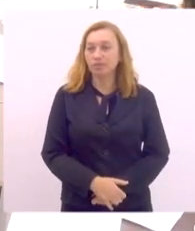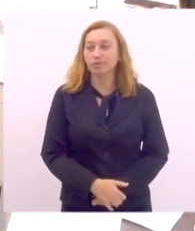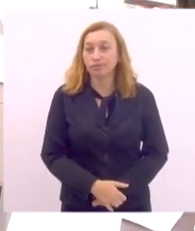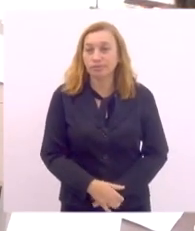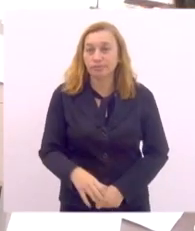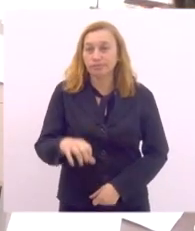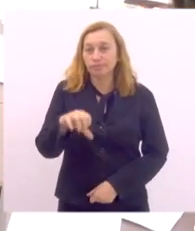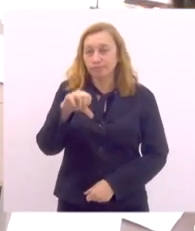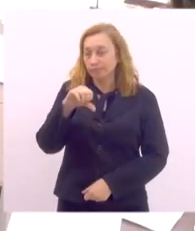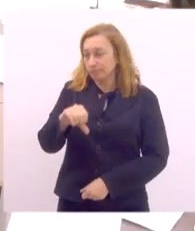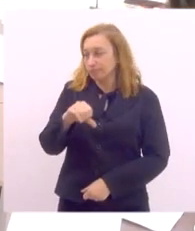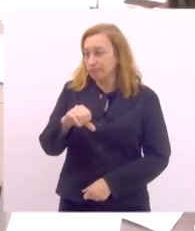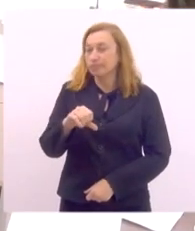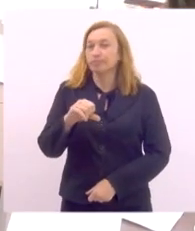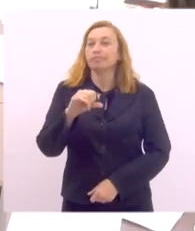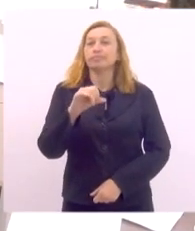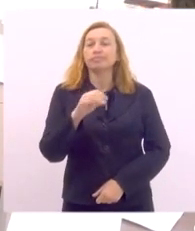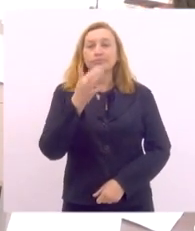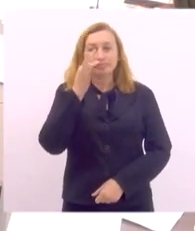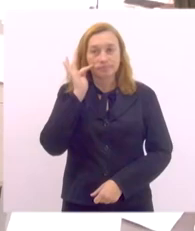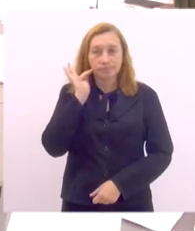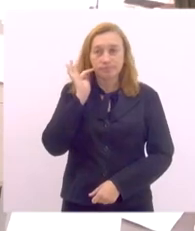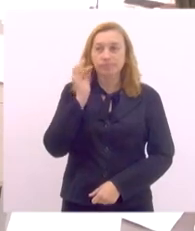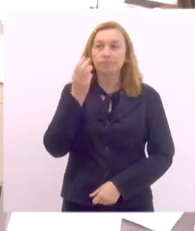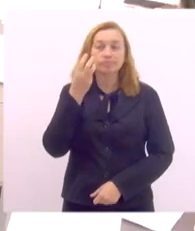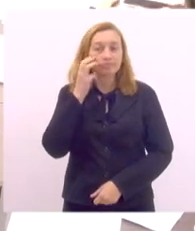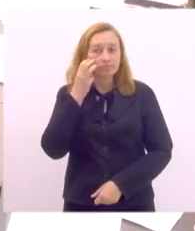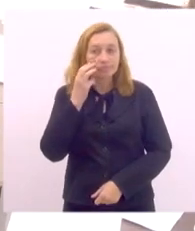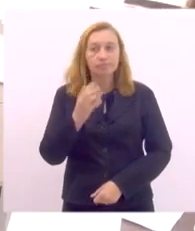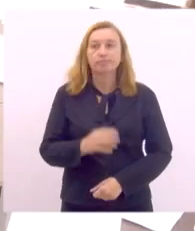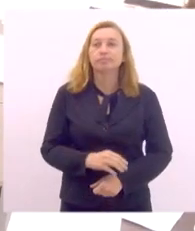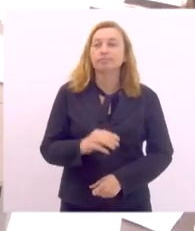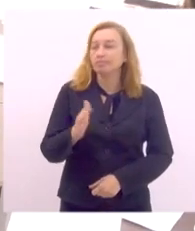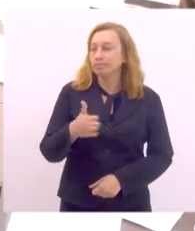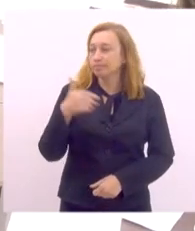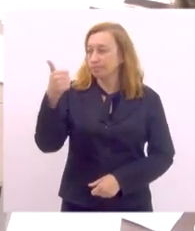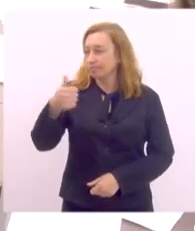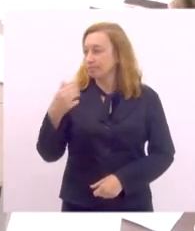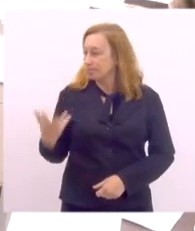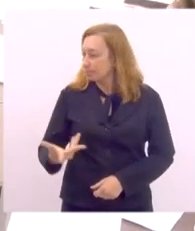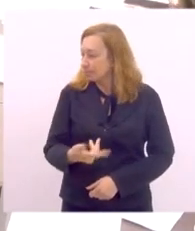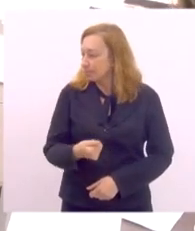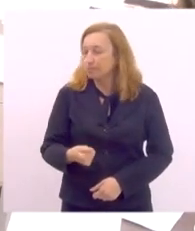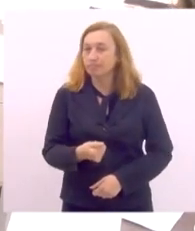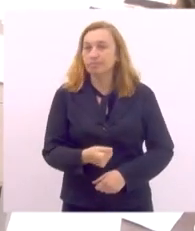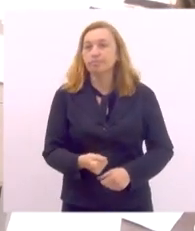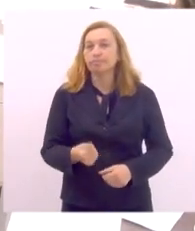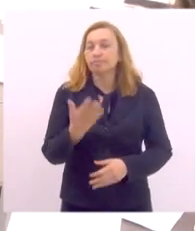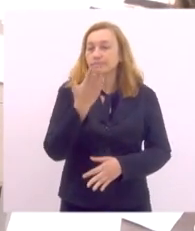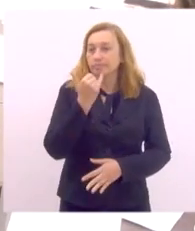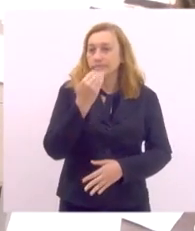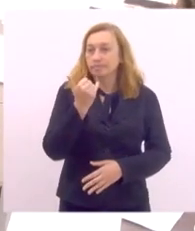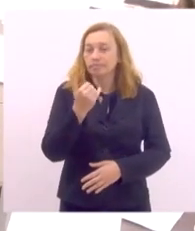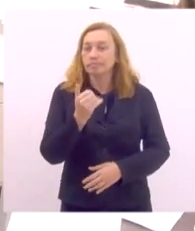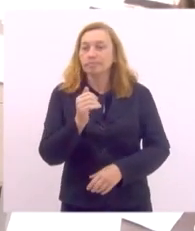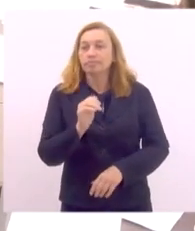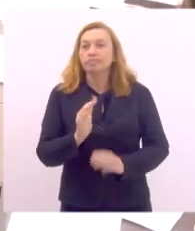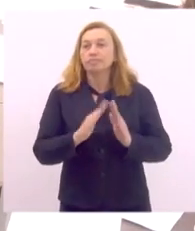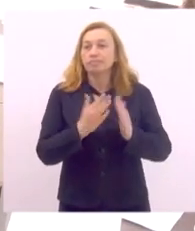9. Flávio Serafini Valdec. Institui o programa Melhoria na Qualidade da Alimentação Escolar do Estado do Rio de